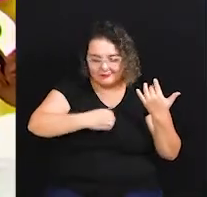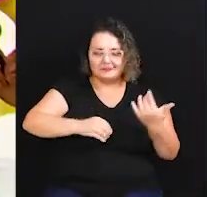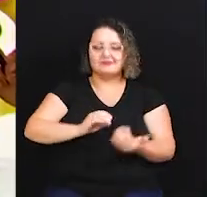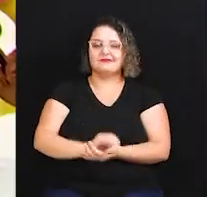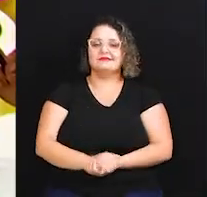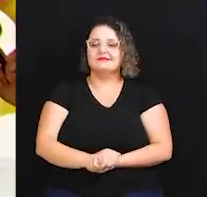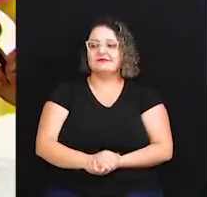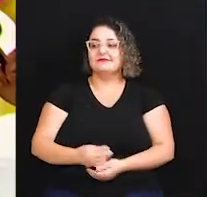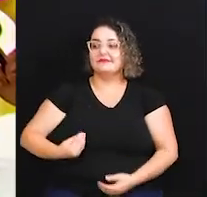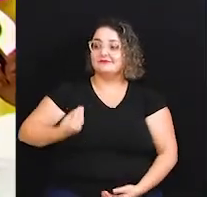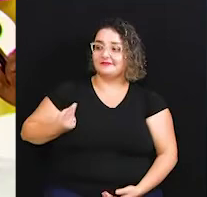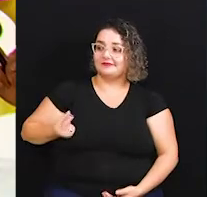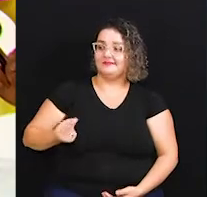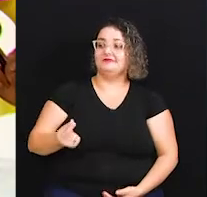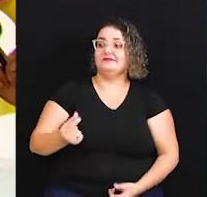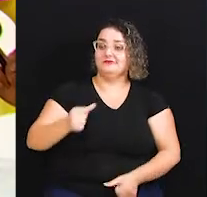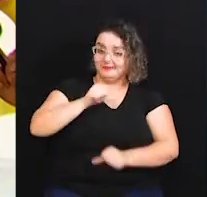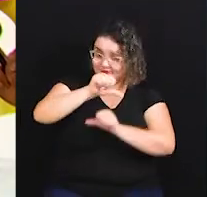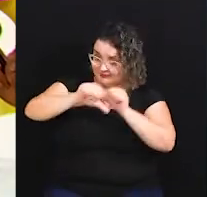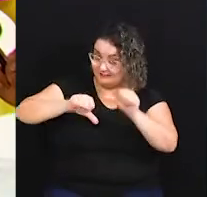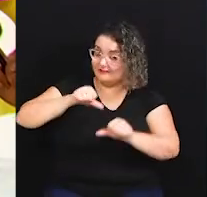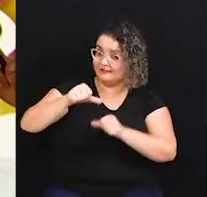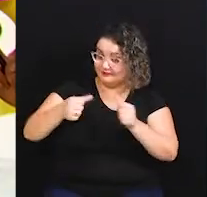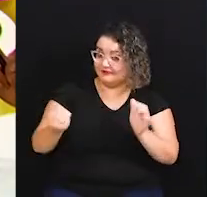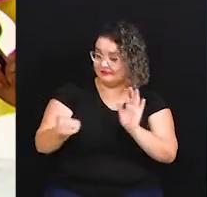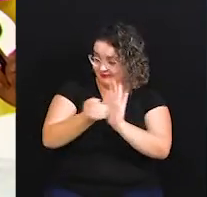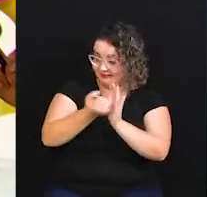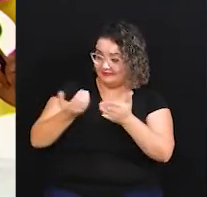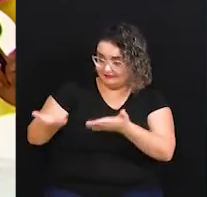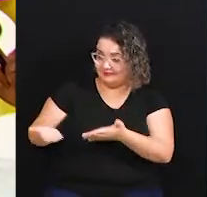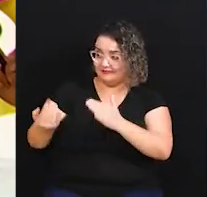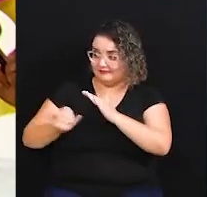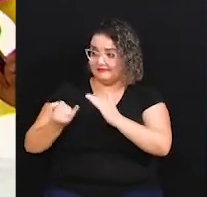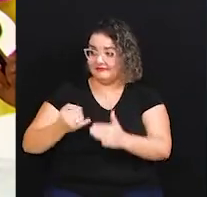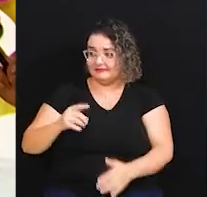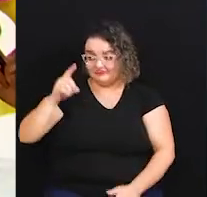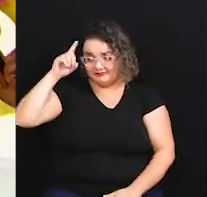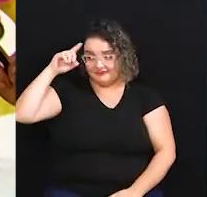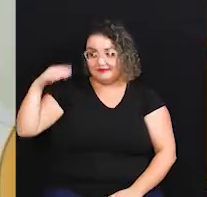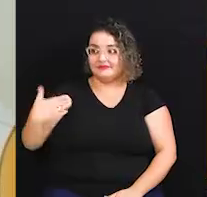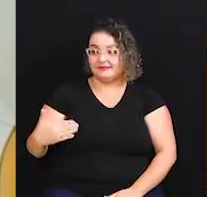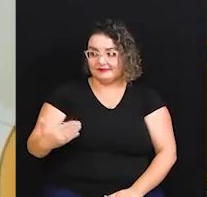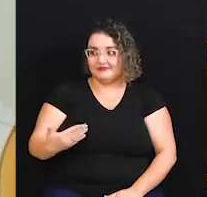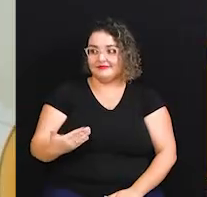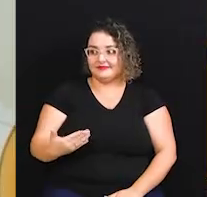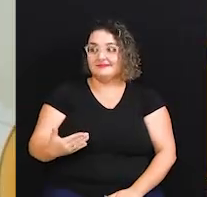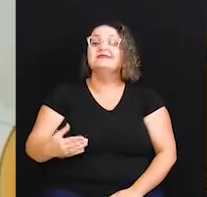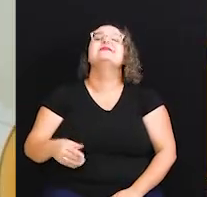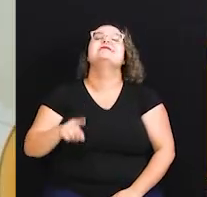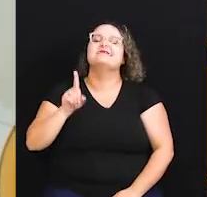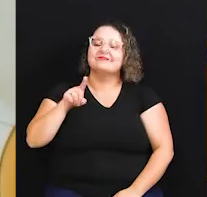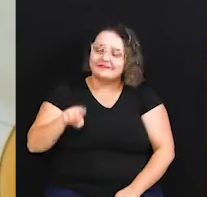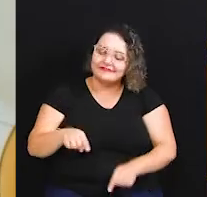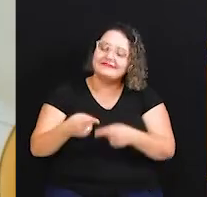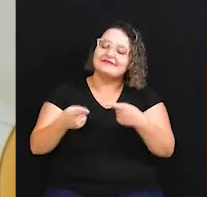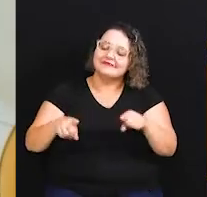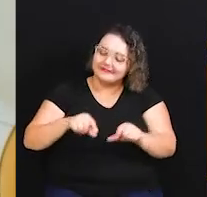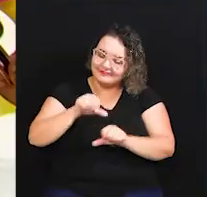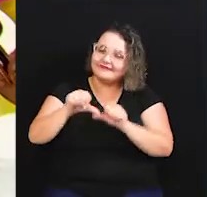para cá, como diz o slogan daqui, transformou o teu dia a dia, Sim. Realmente a música